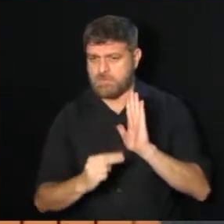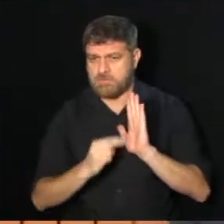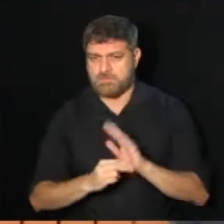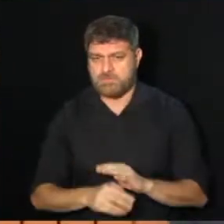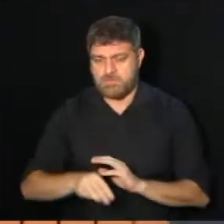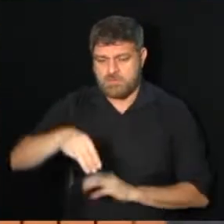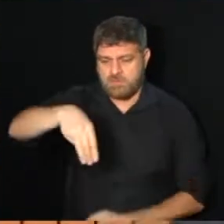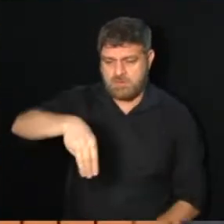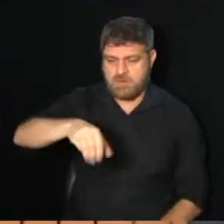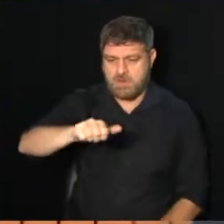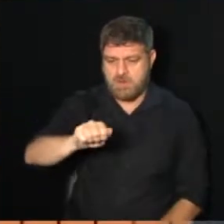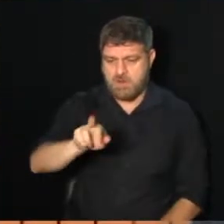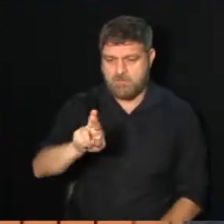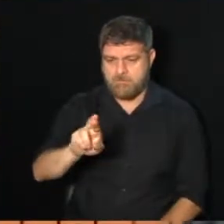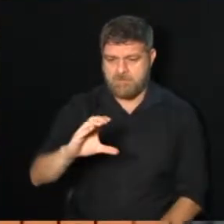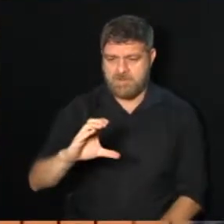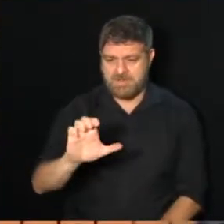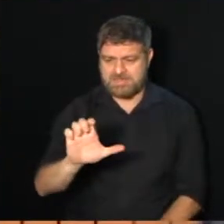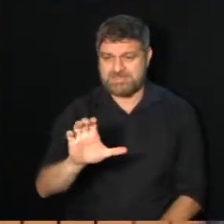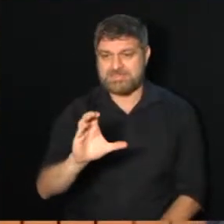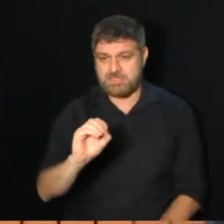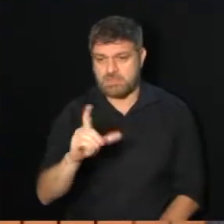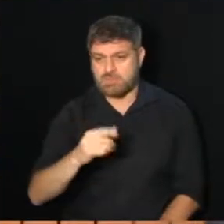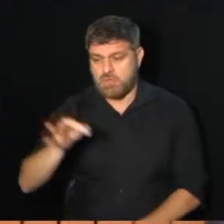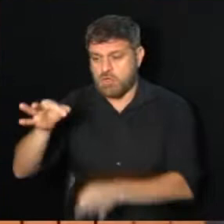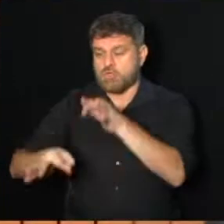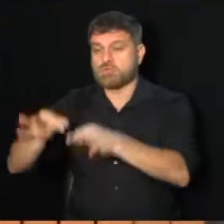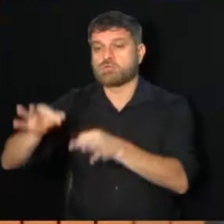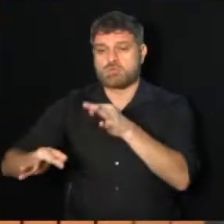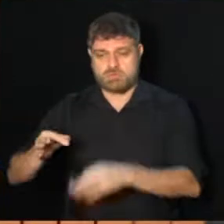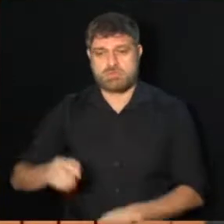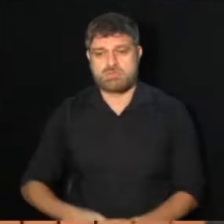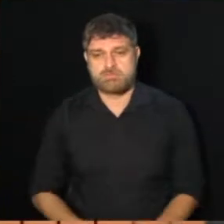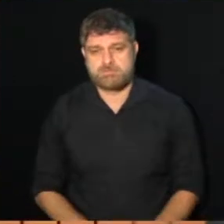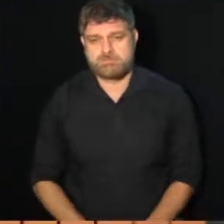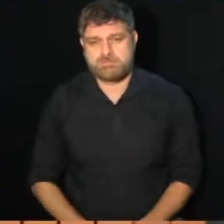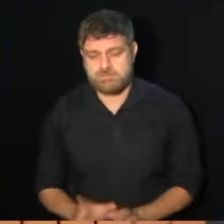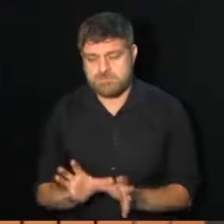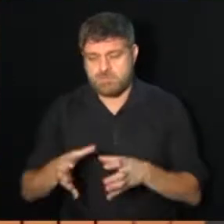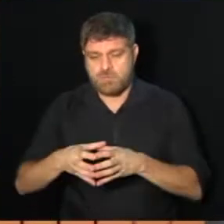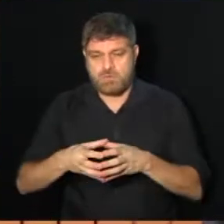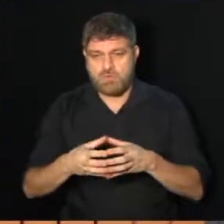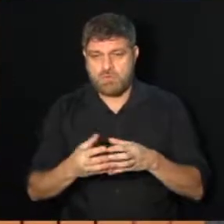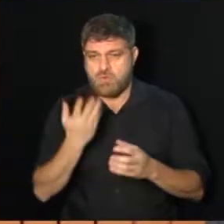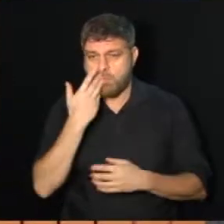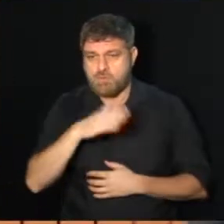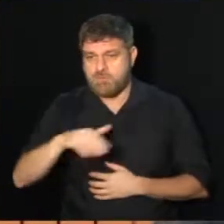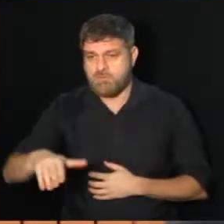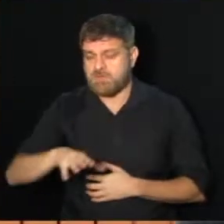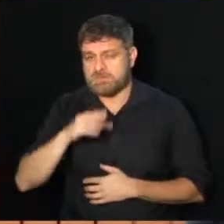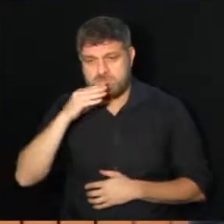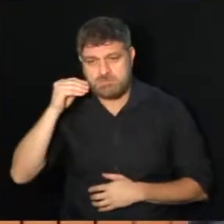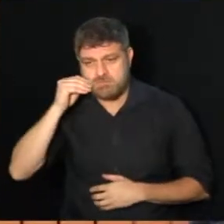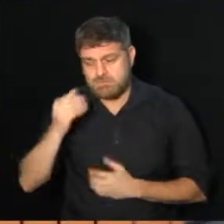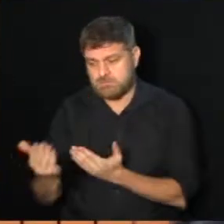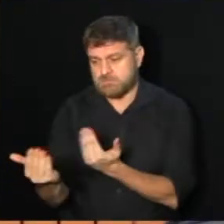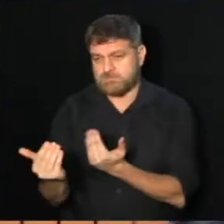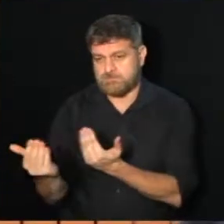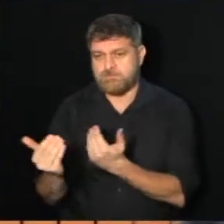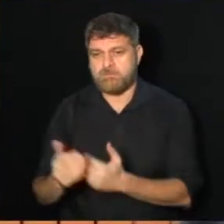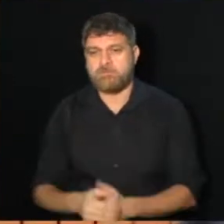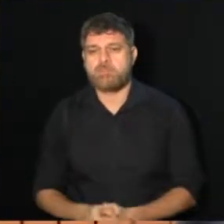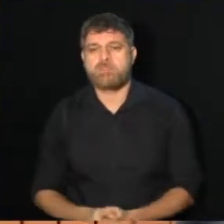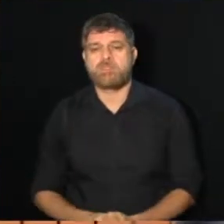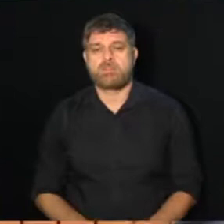Dr. Marcelo da Cunha Bergo, juiz de Direito da Vara da Infância e Juventude,